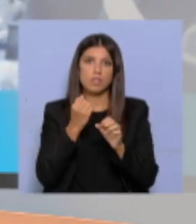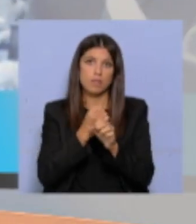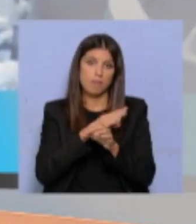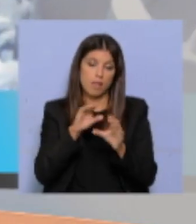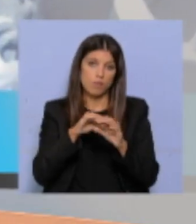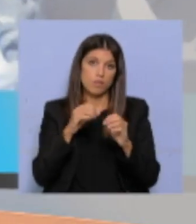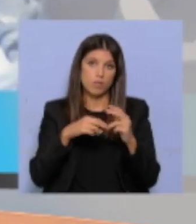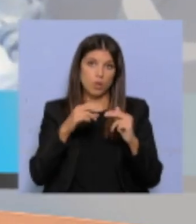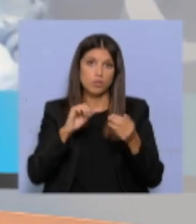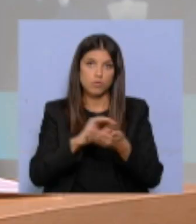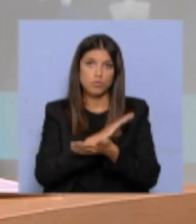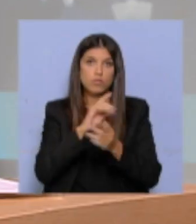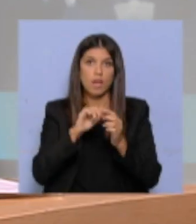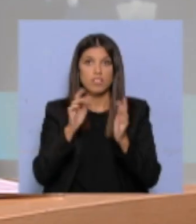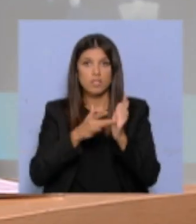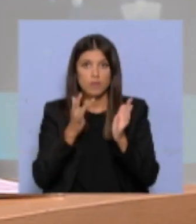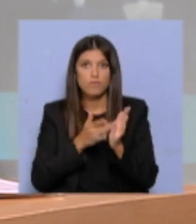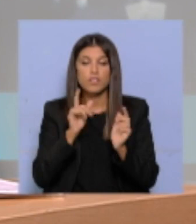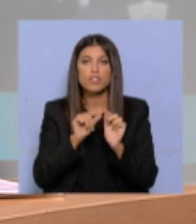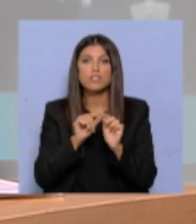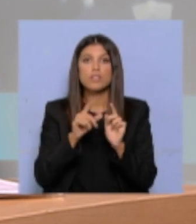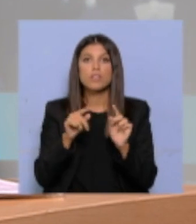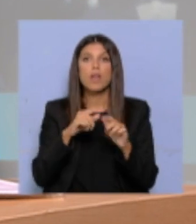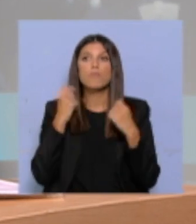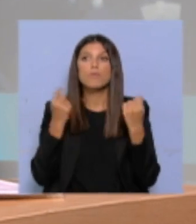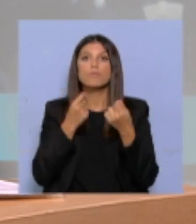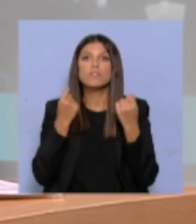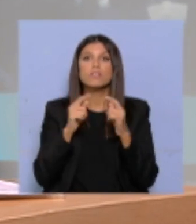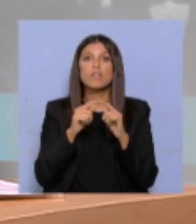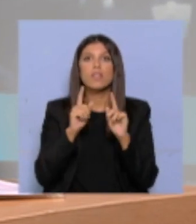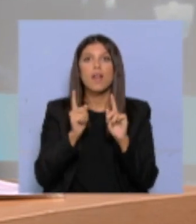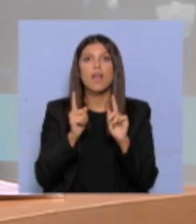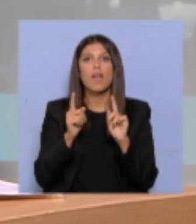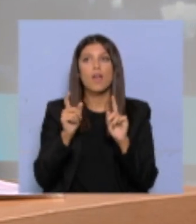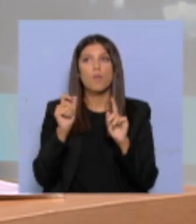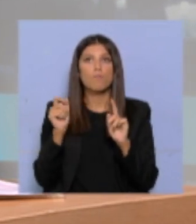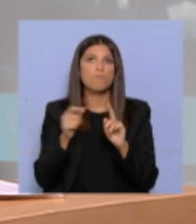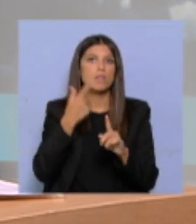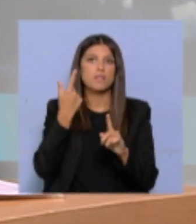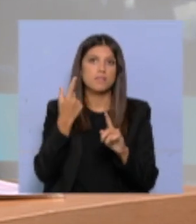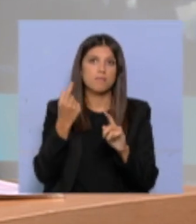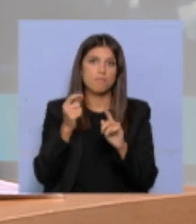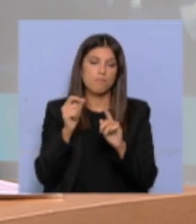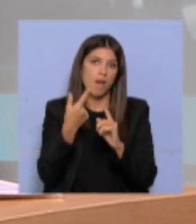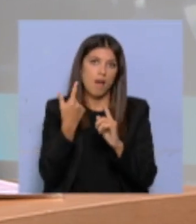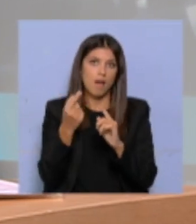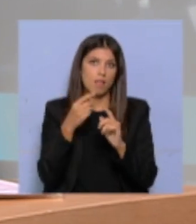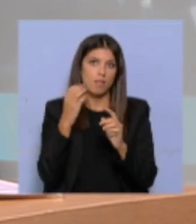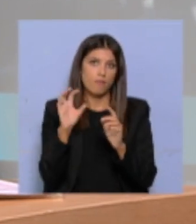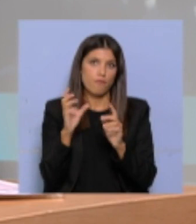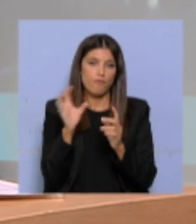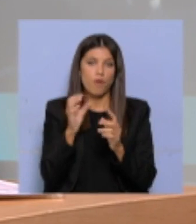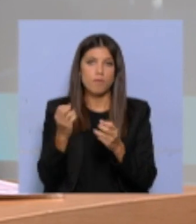que é a publicidade que é o grande fator de sustentabilidade e a grande